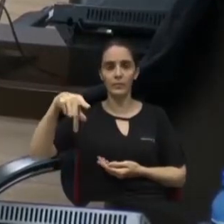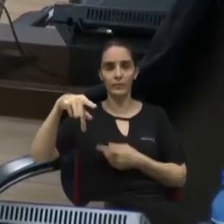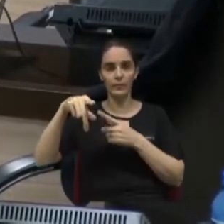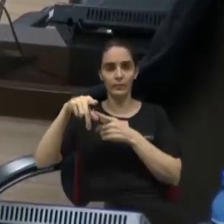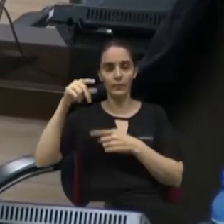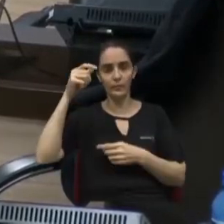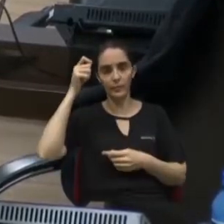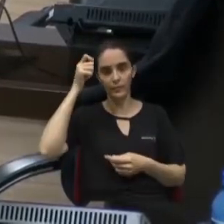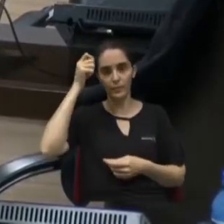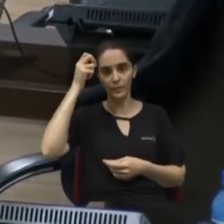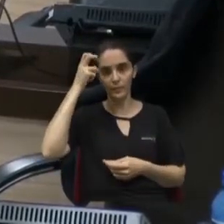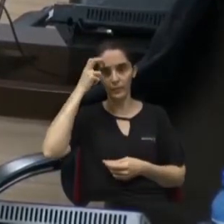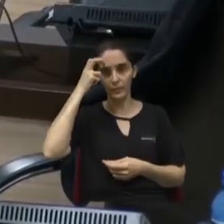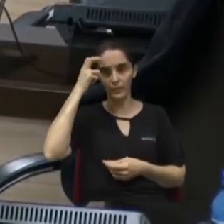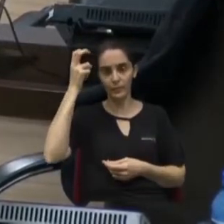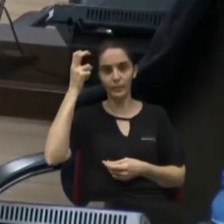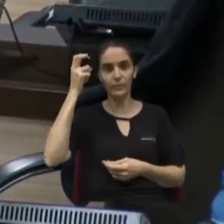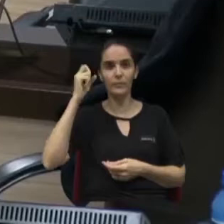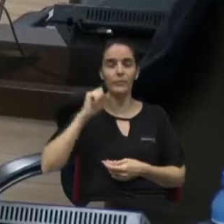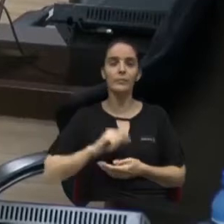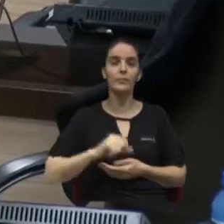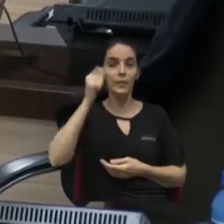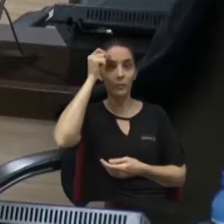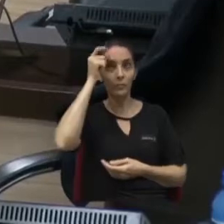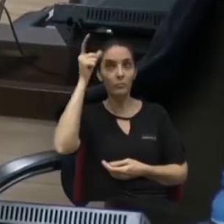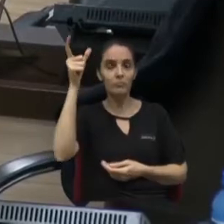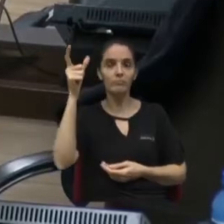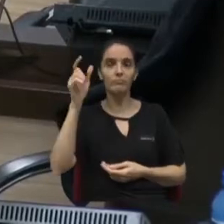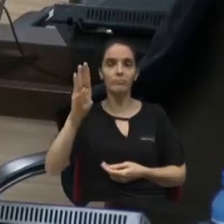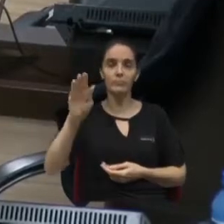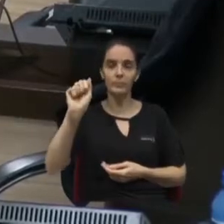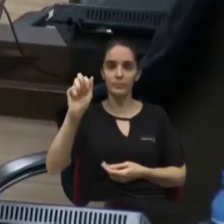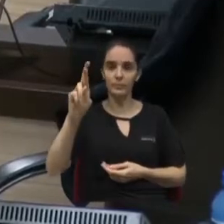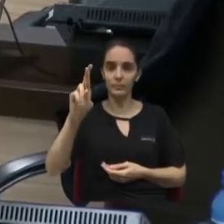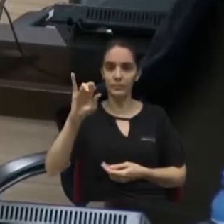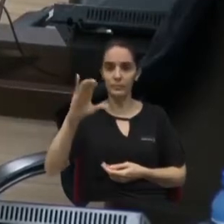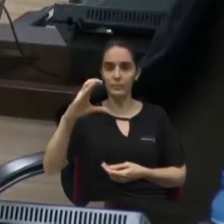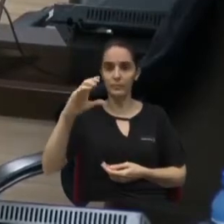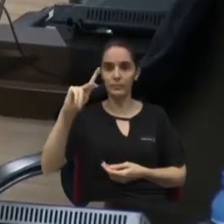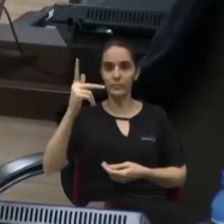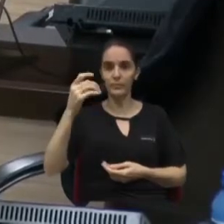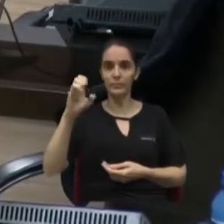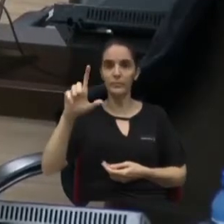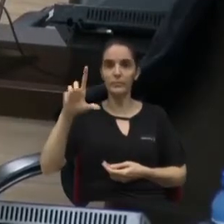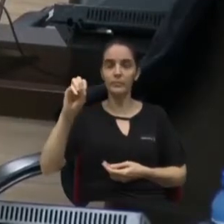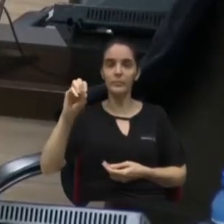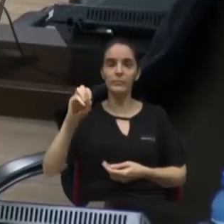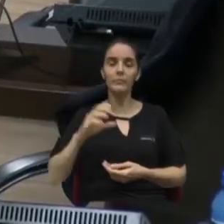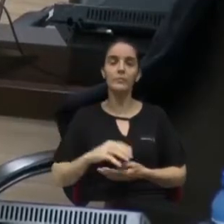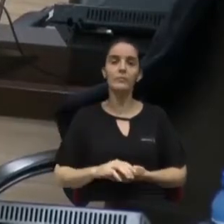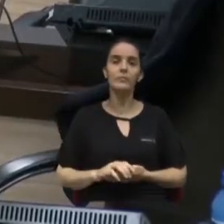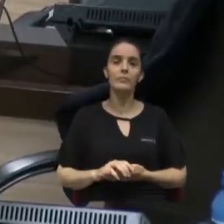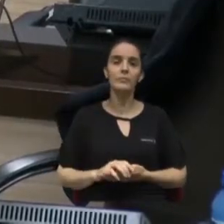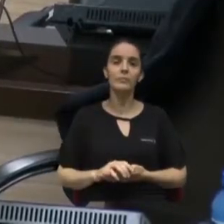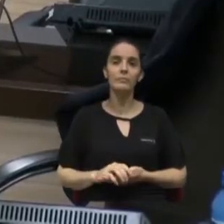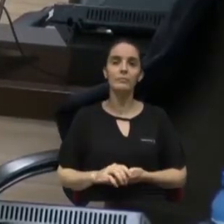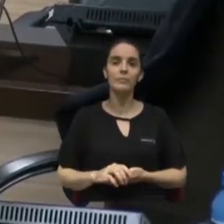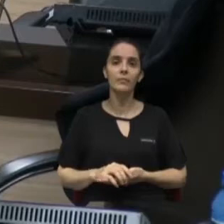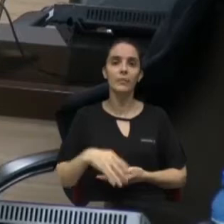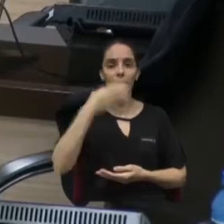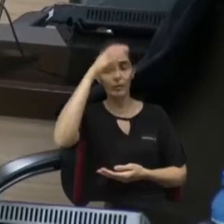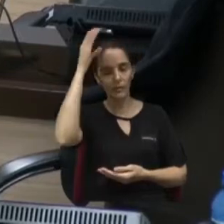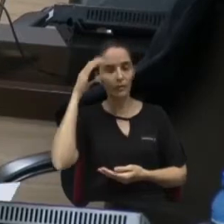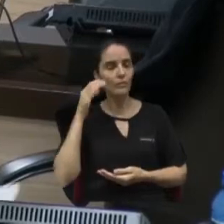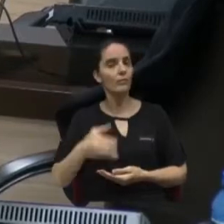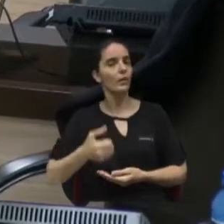da polícia, o Dr. Barrichello, que foi a segunda ligação que eu fiz no dia,